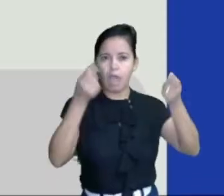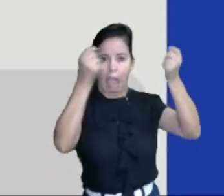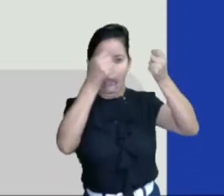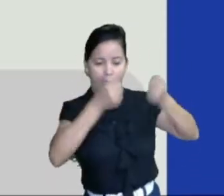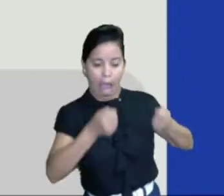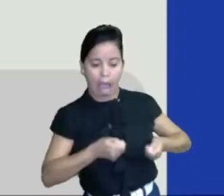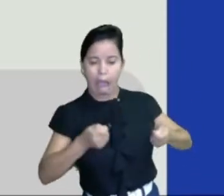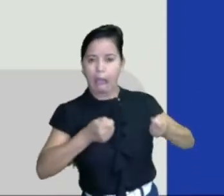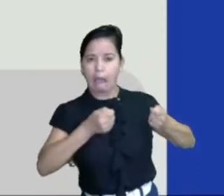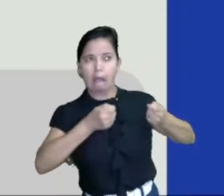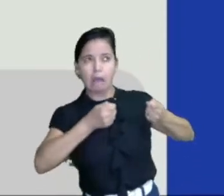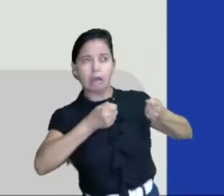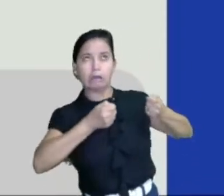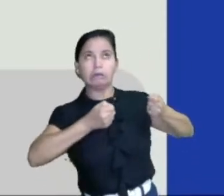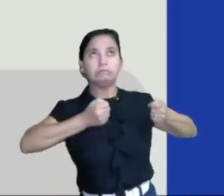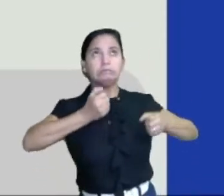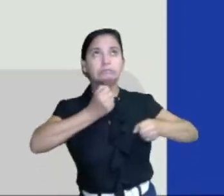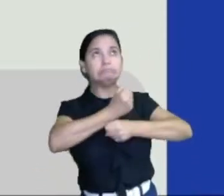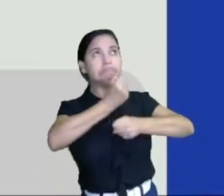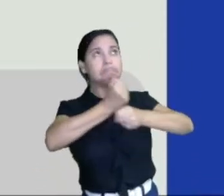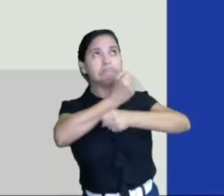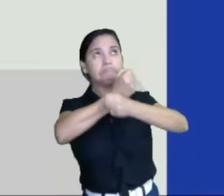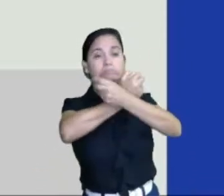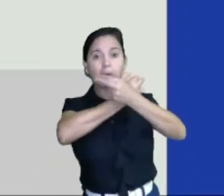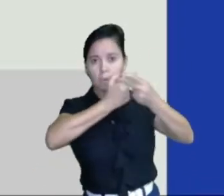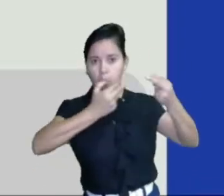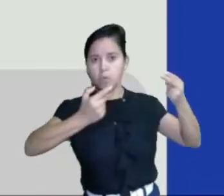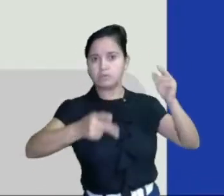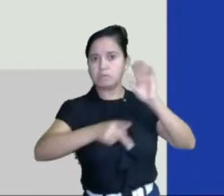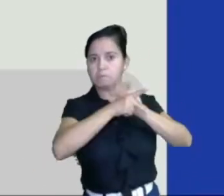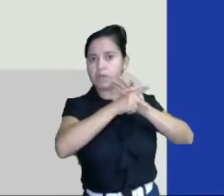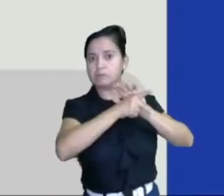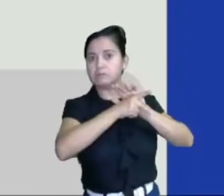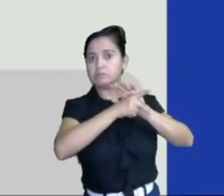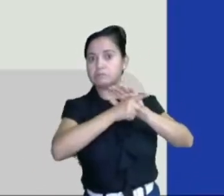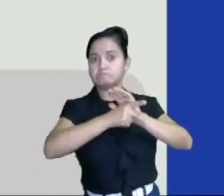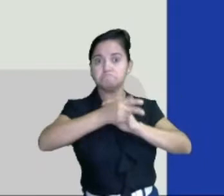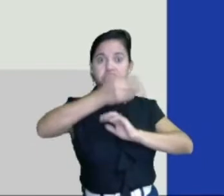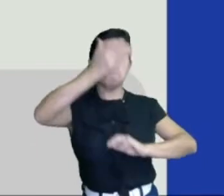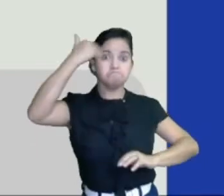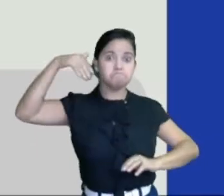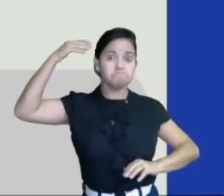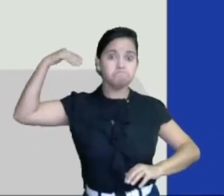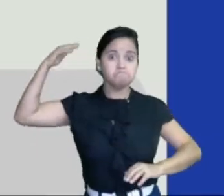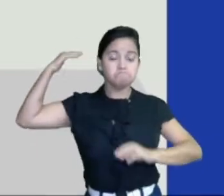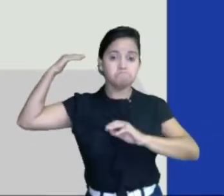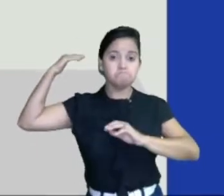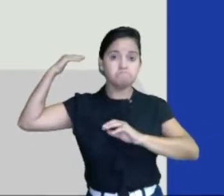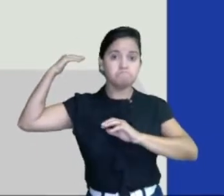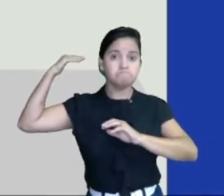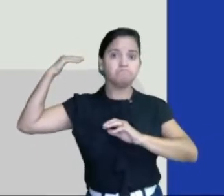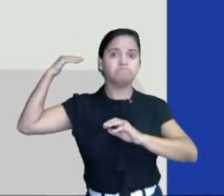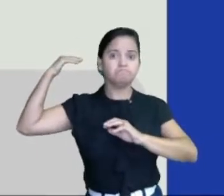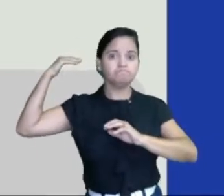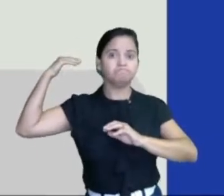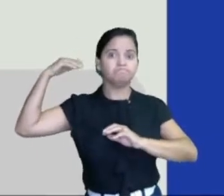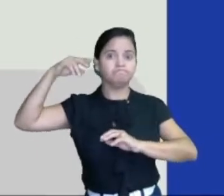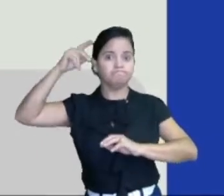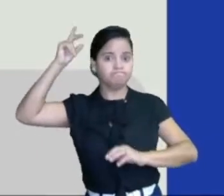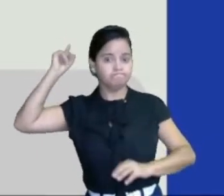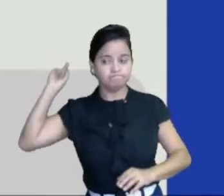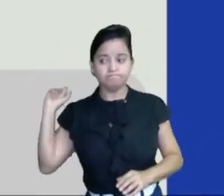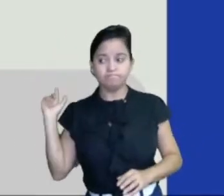obras de arte que representam o seu passado. Olha só, Isso aí, ó, é uma carta de Pero Vaz